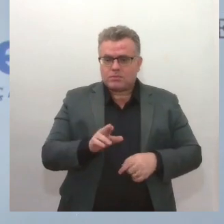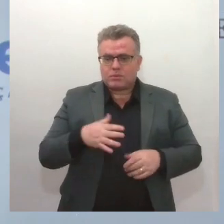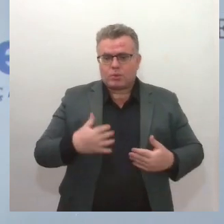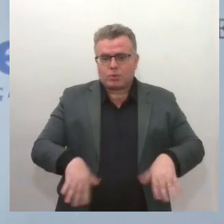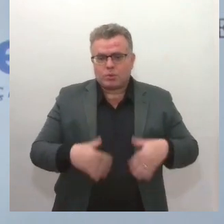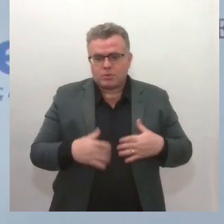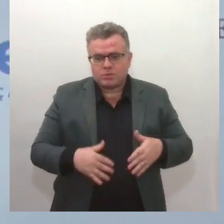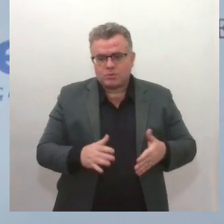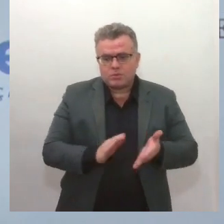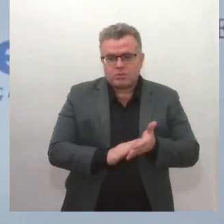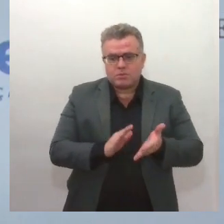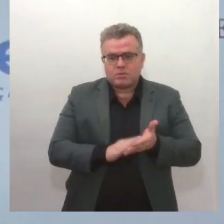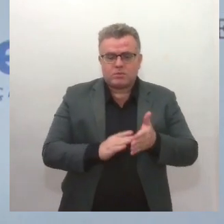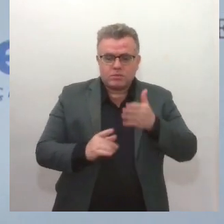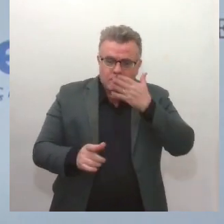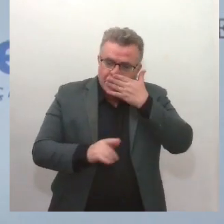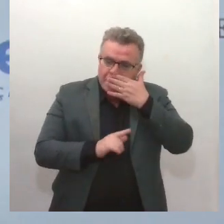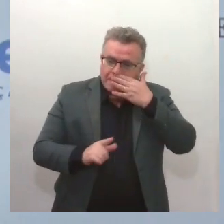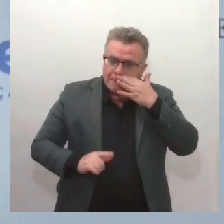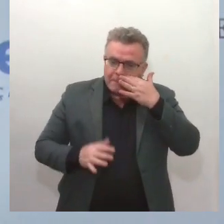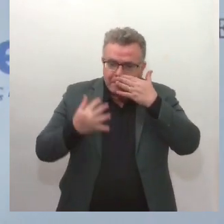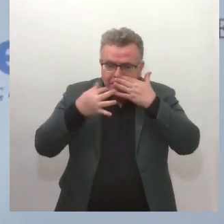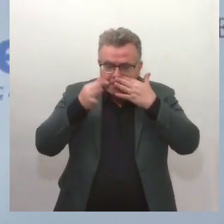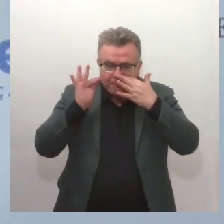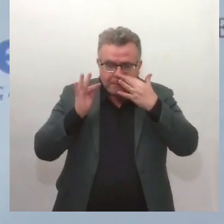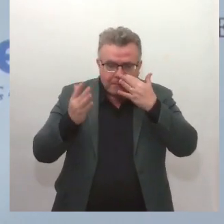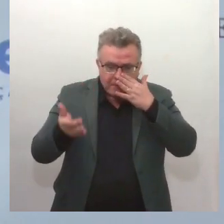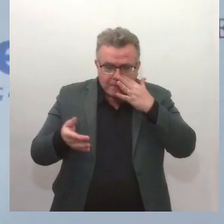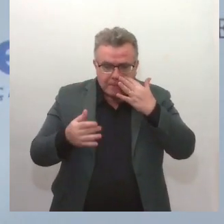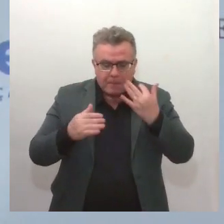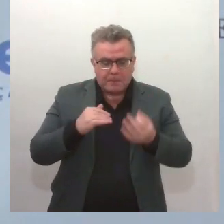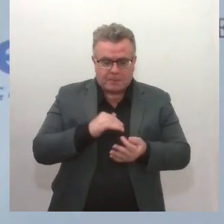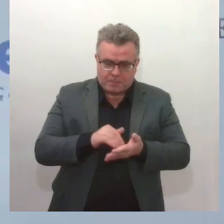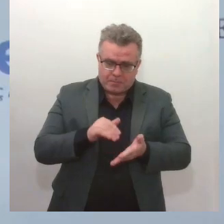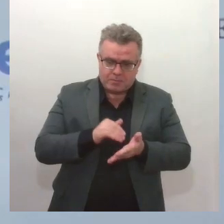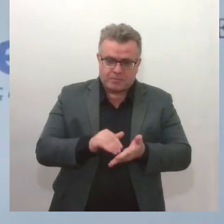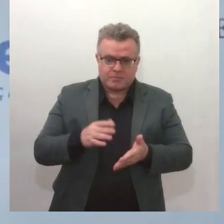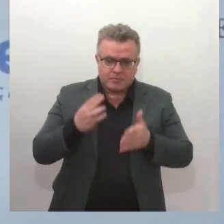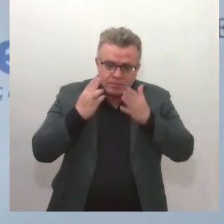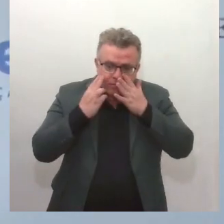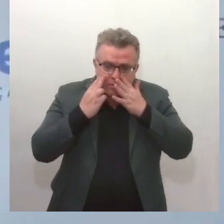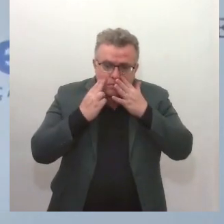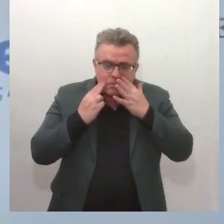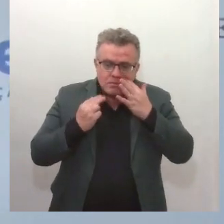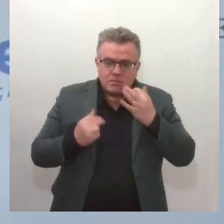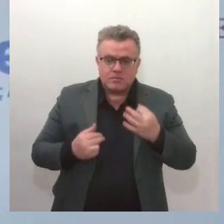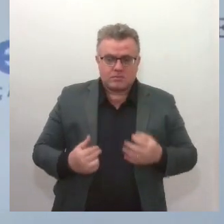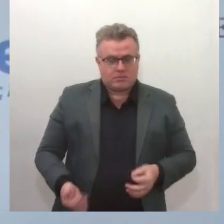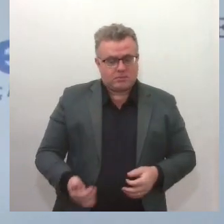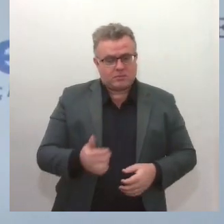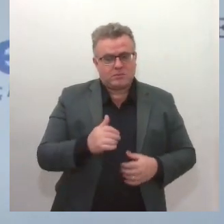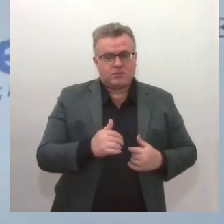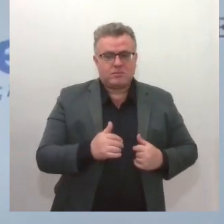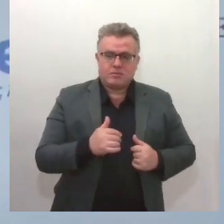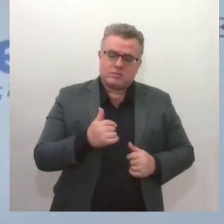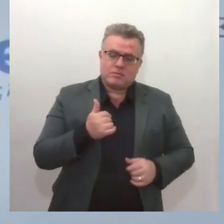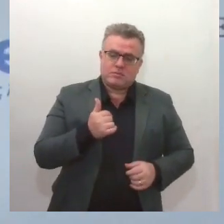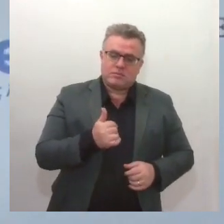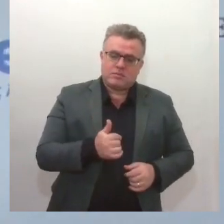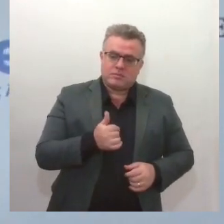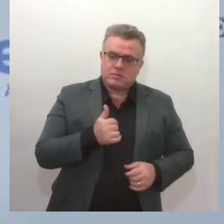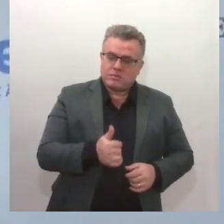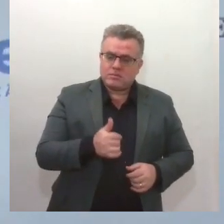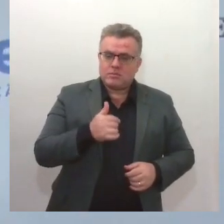Fábio Mitieri, o secretário Zezinho Sobral, porque é a 56ª escola já reformada nesse governo. E são mais